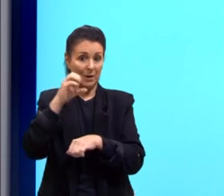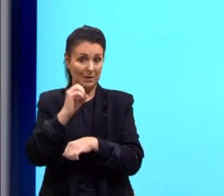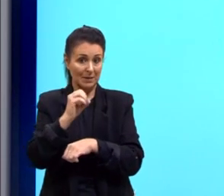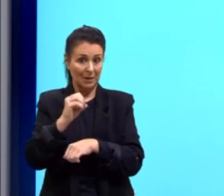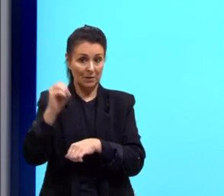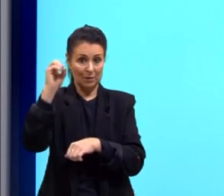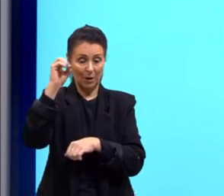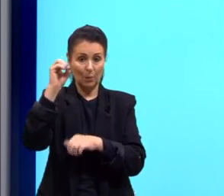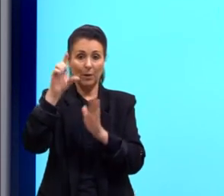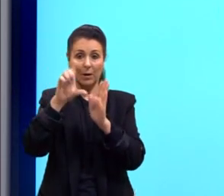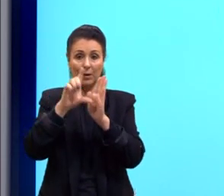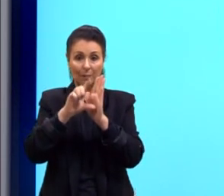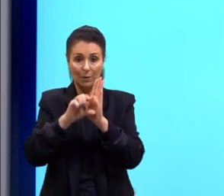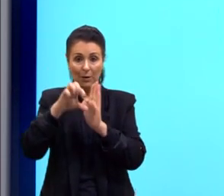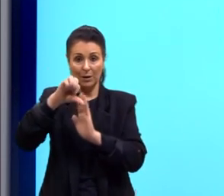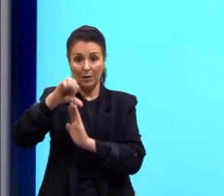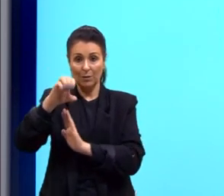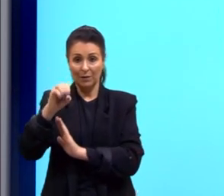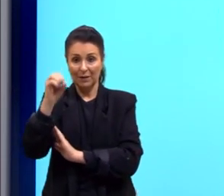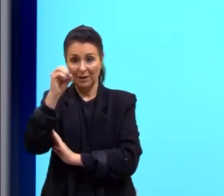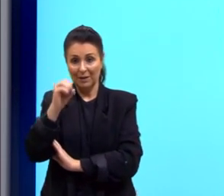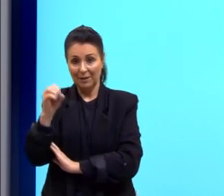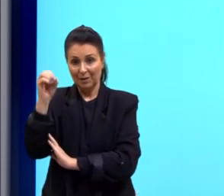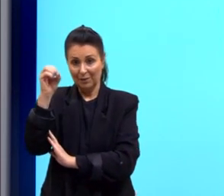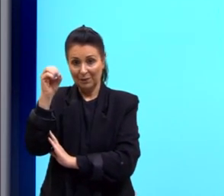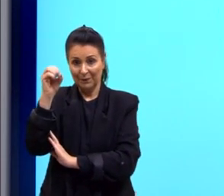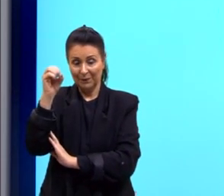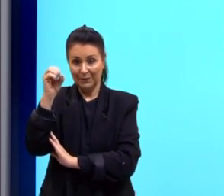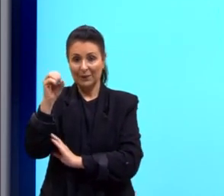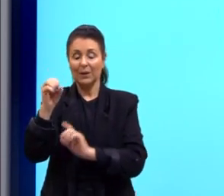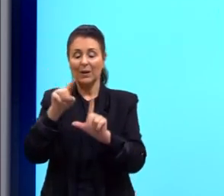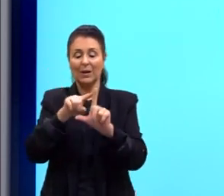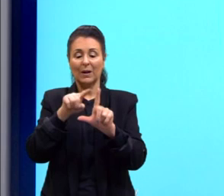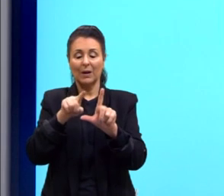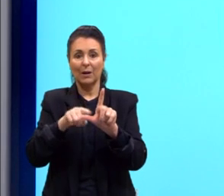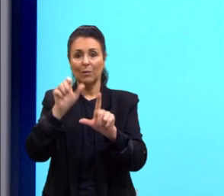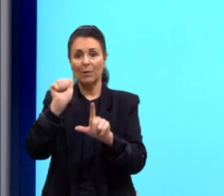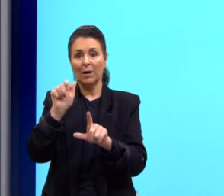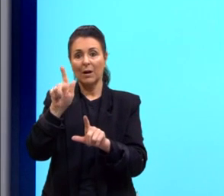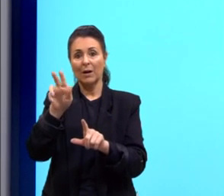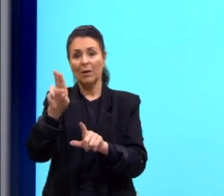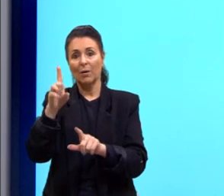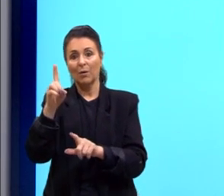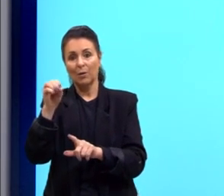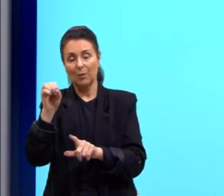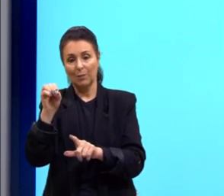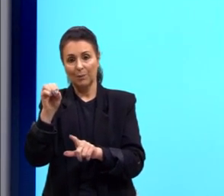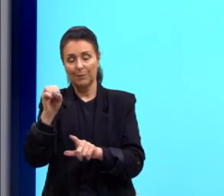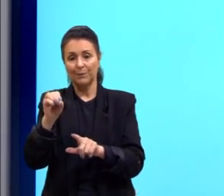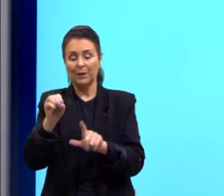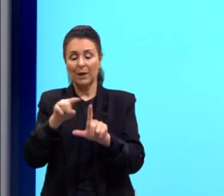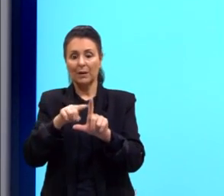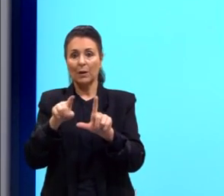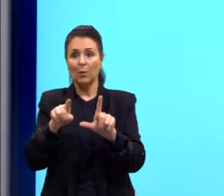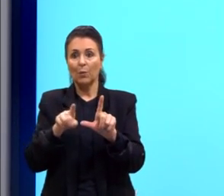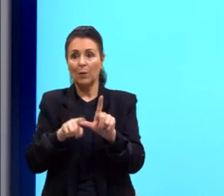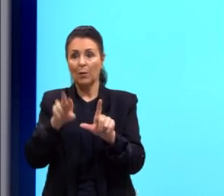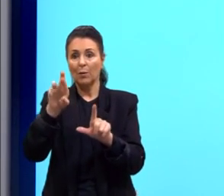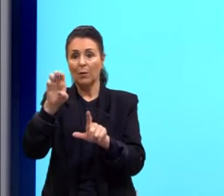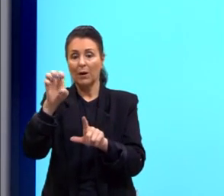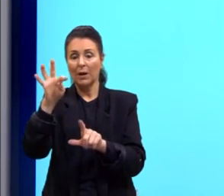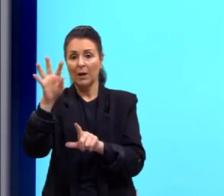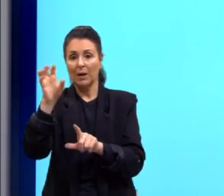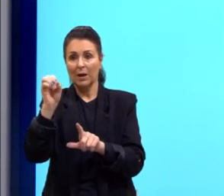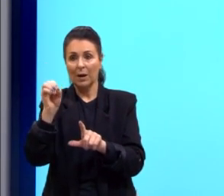graus e menor do que 90 graus ele é chamado então de ângulo agudo e o ângulo reto que